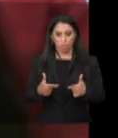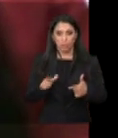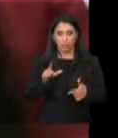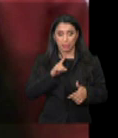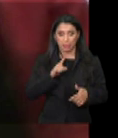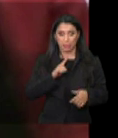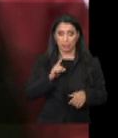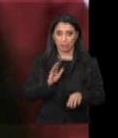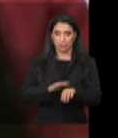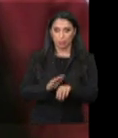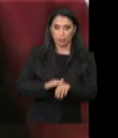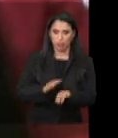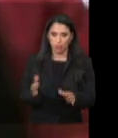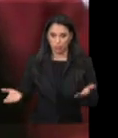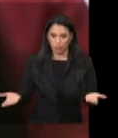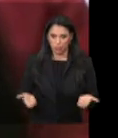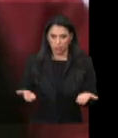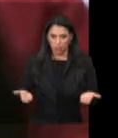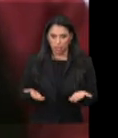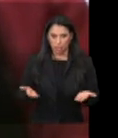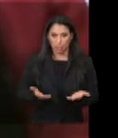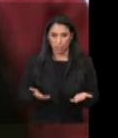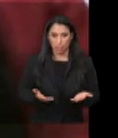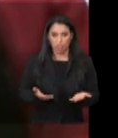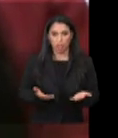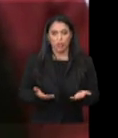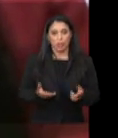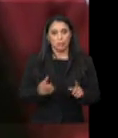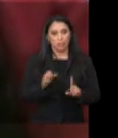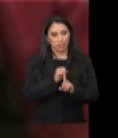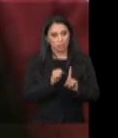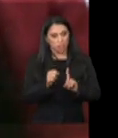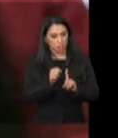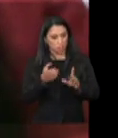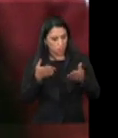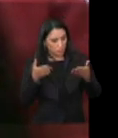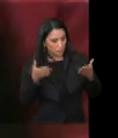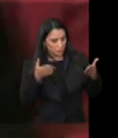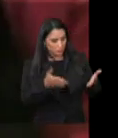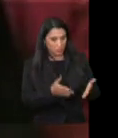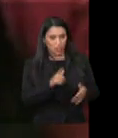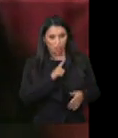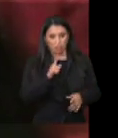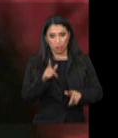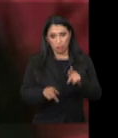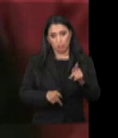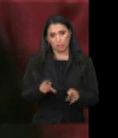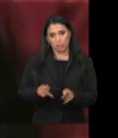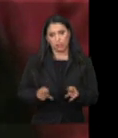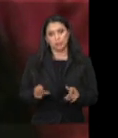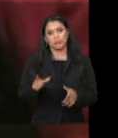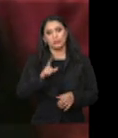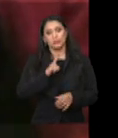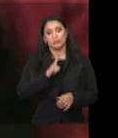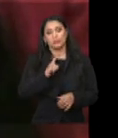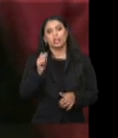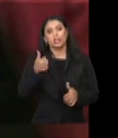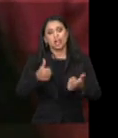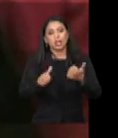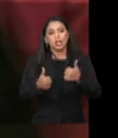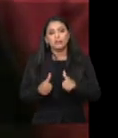momentos como este que corroboram para visibilidade dessa população então aqui por fim trata-se da verificação de